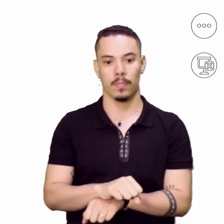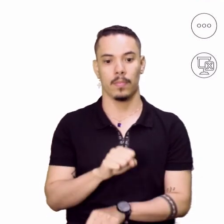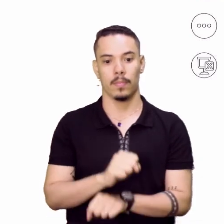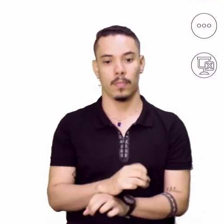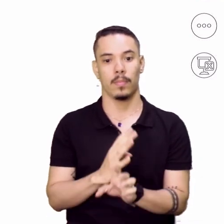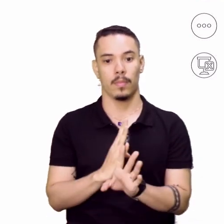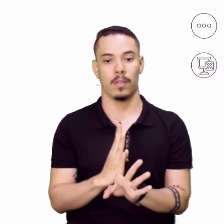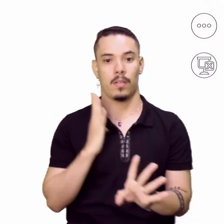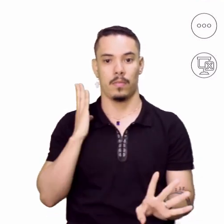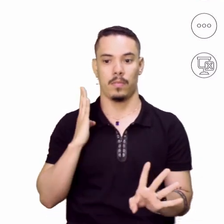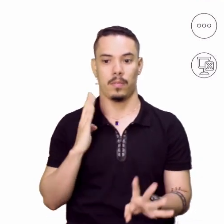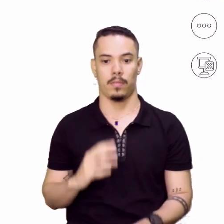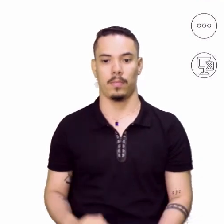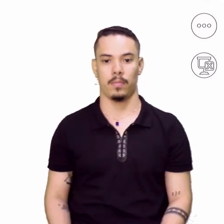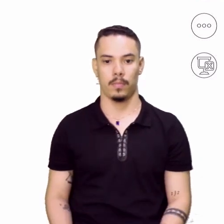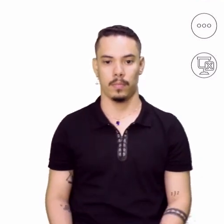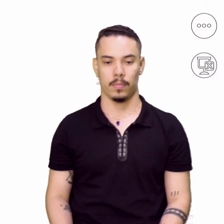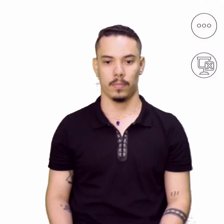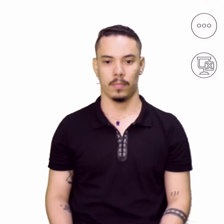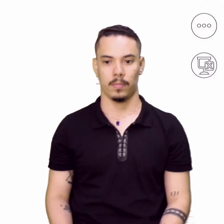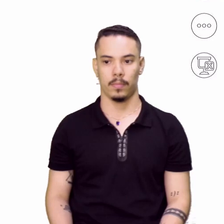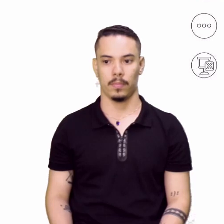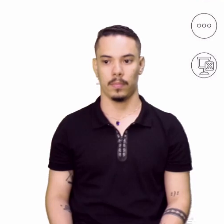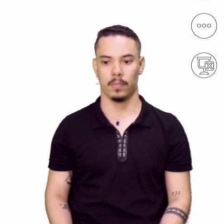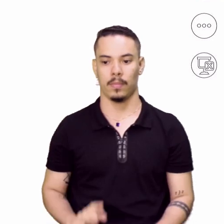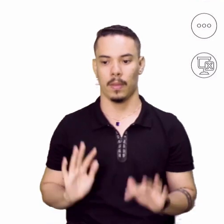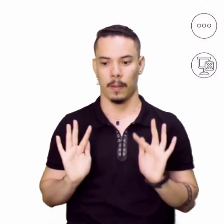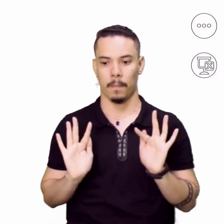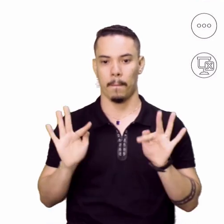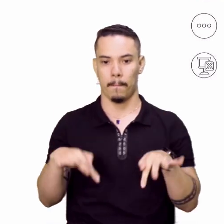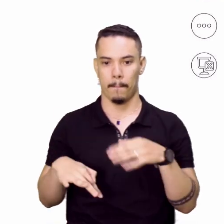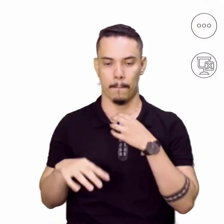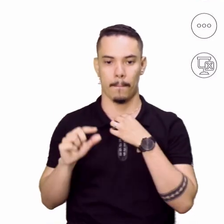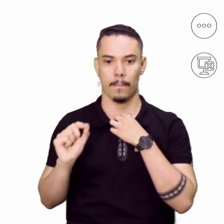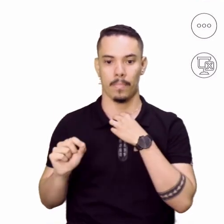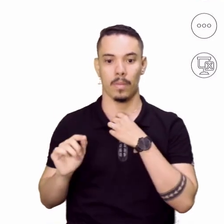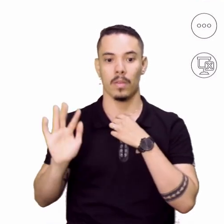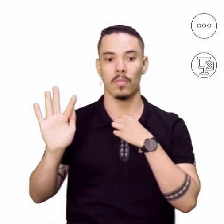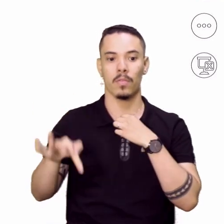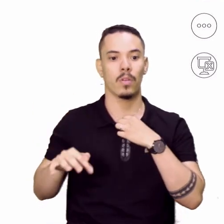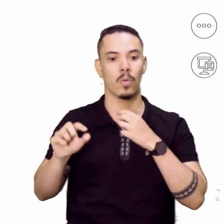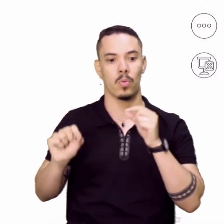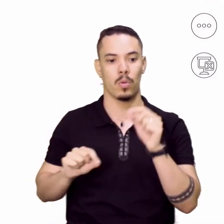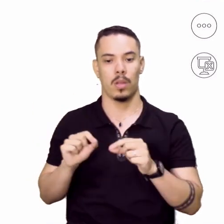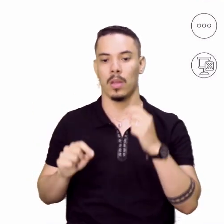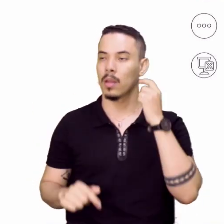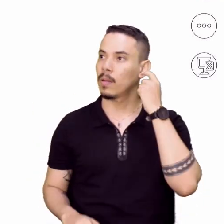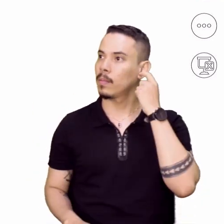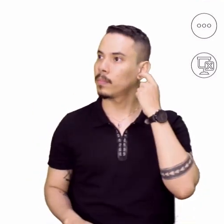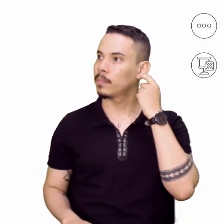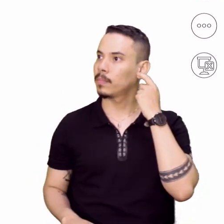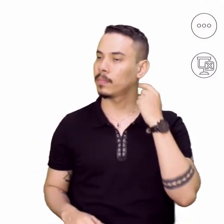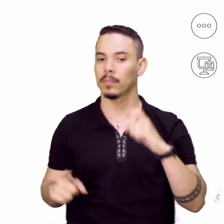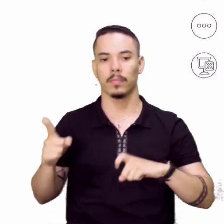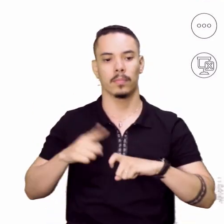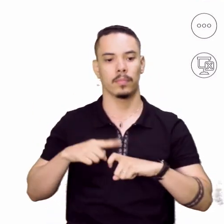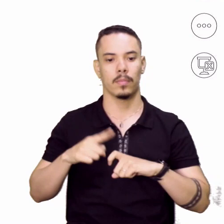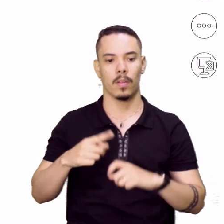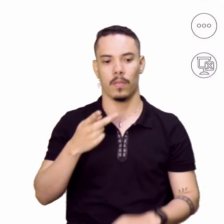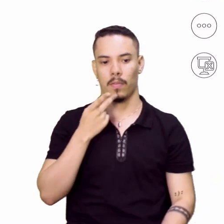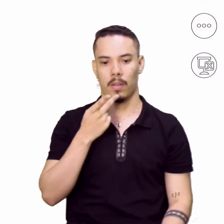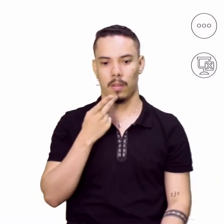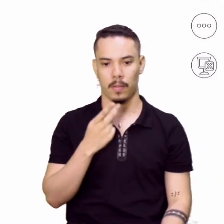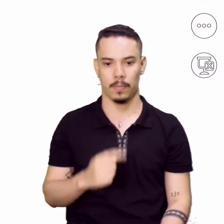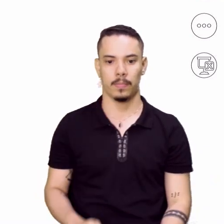ser chamado E aí para finalizar In The End e no final o Doctor fala I Will Come Back